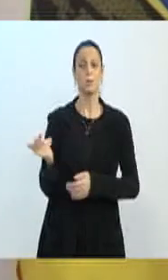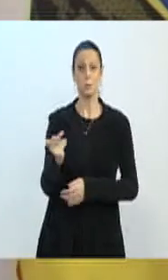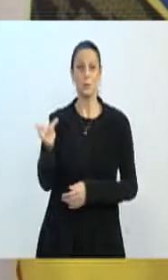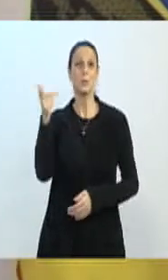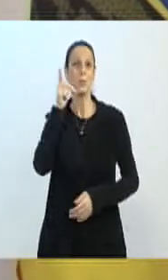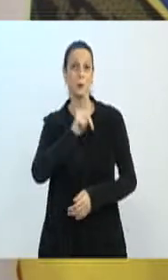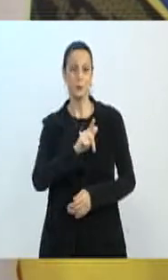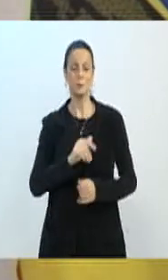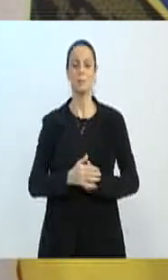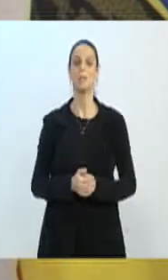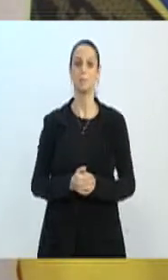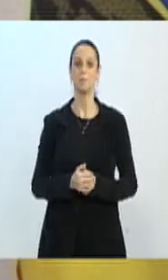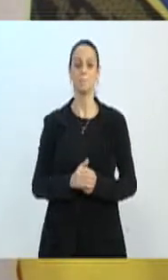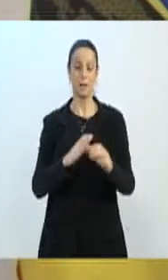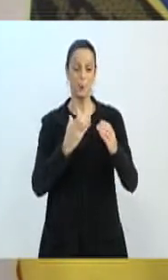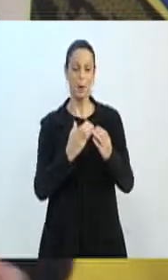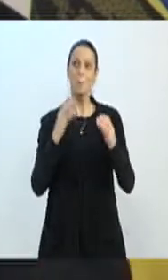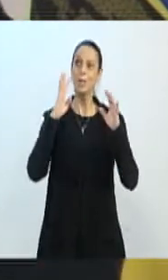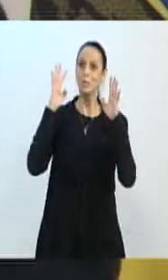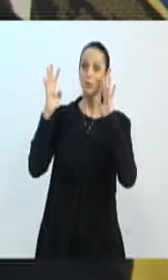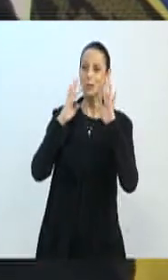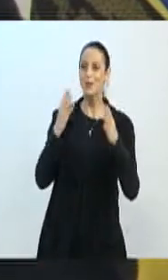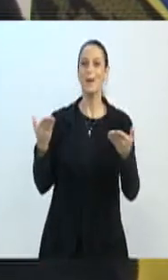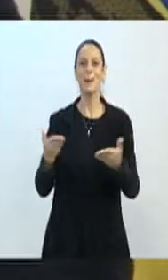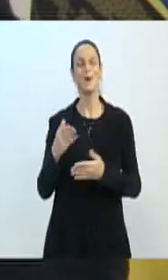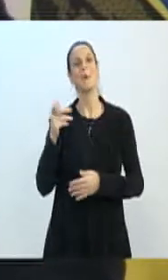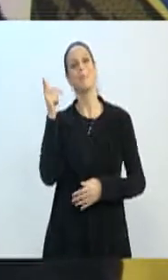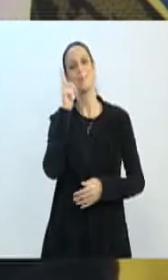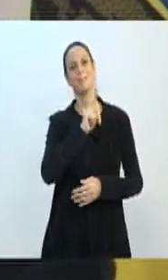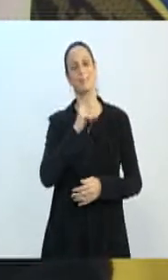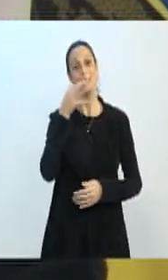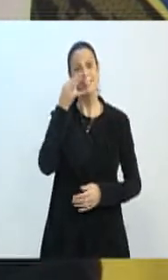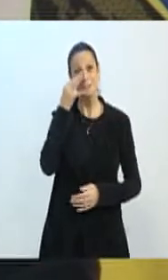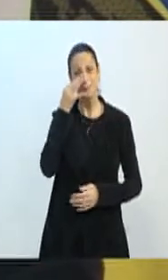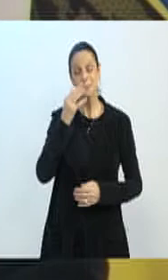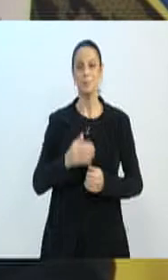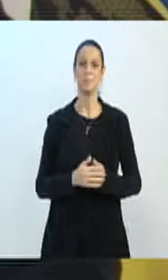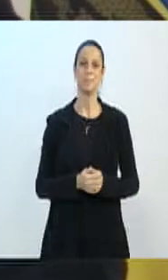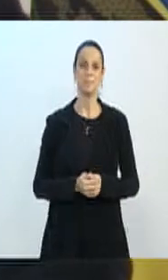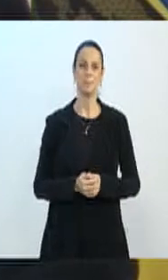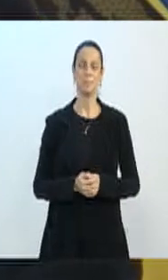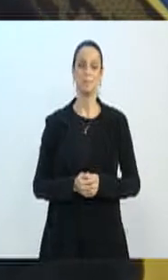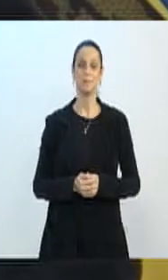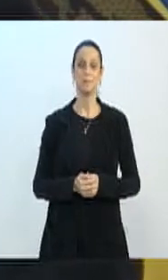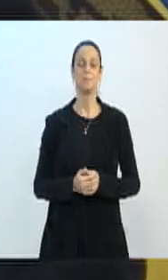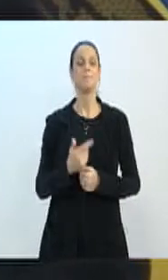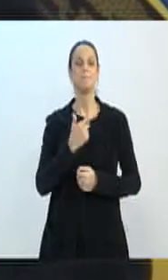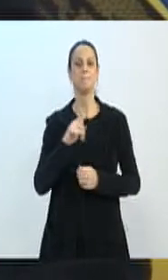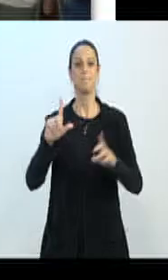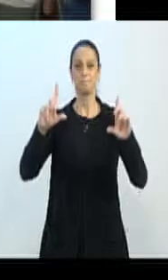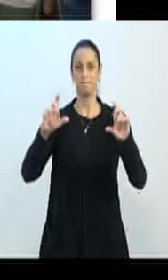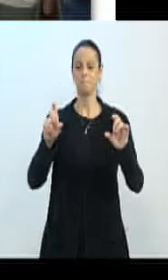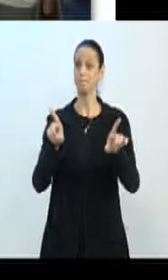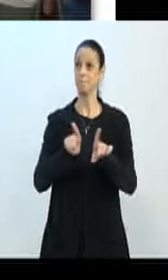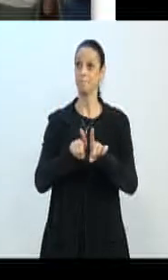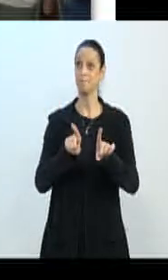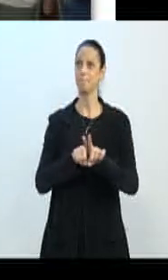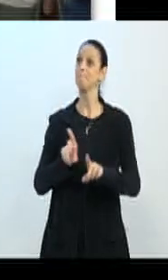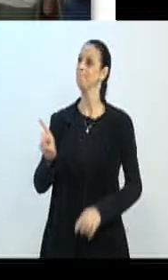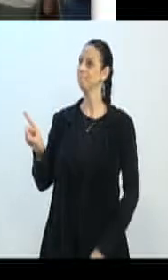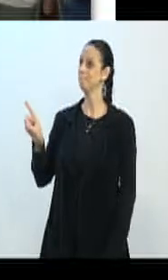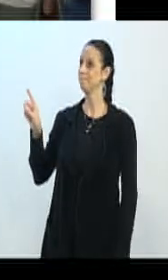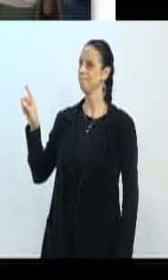Mais Um Sonho da comunidade mais uma rua saindo do papel próximo a foto também é Ari eu